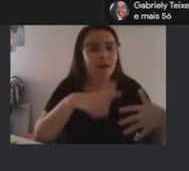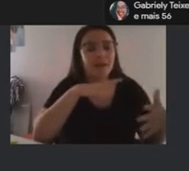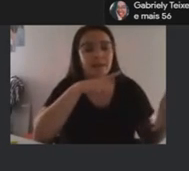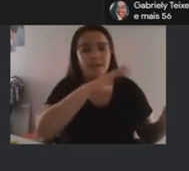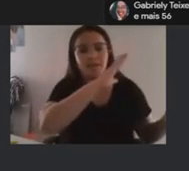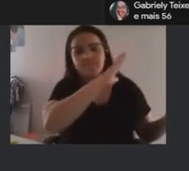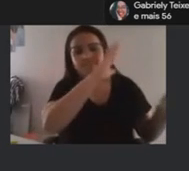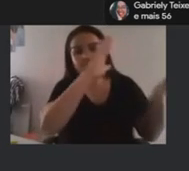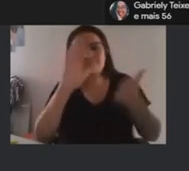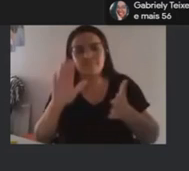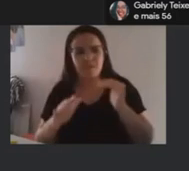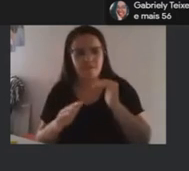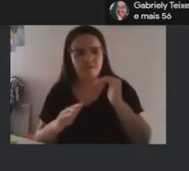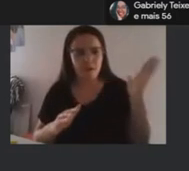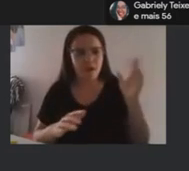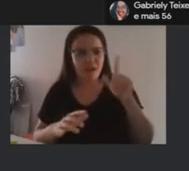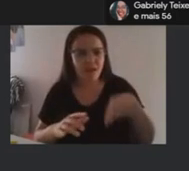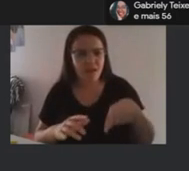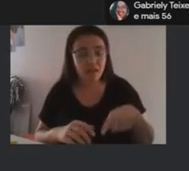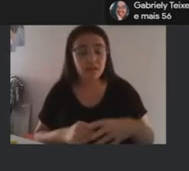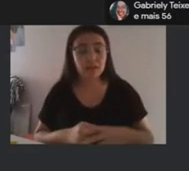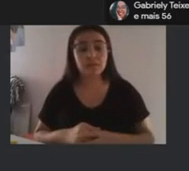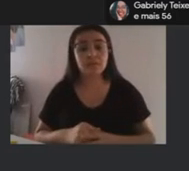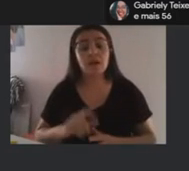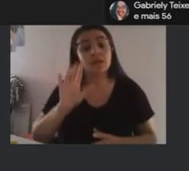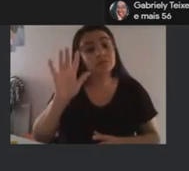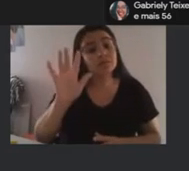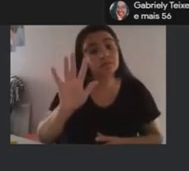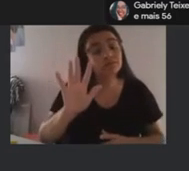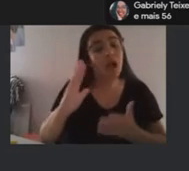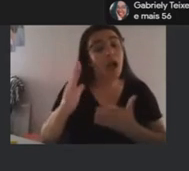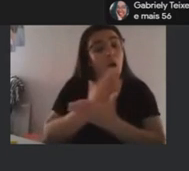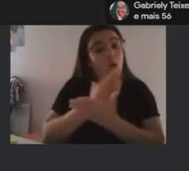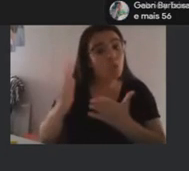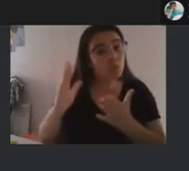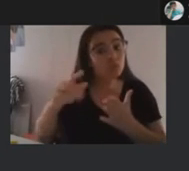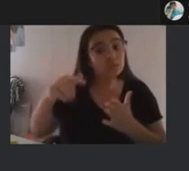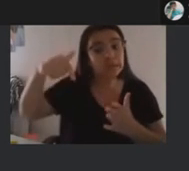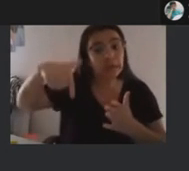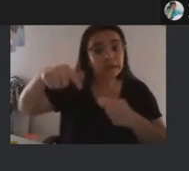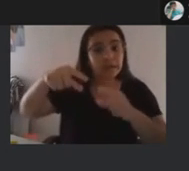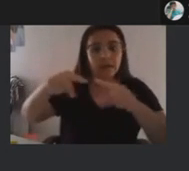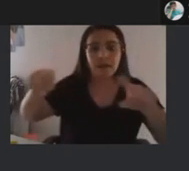no laboratório, isso que é legal, né? O que veio